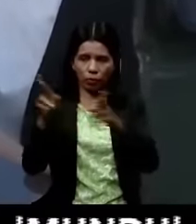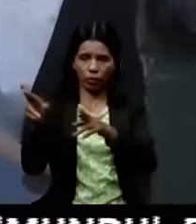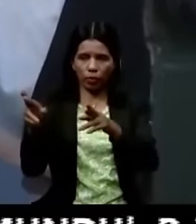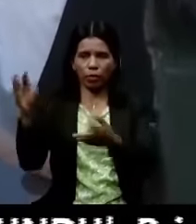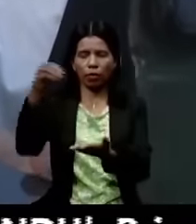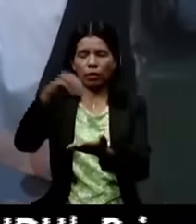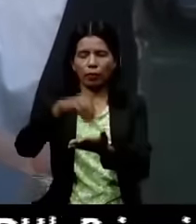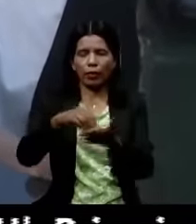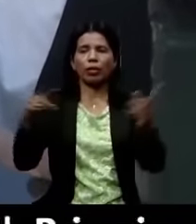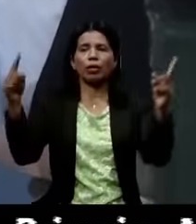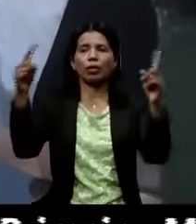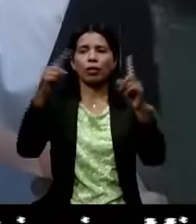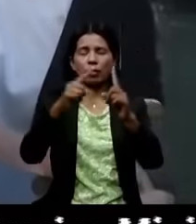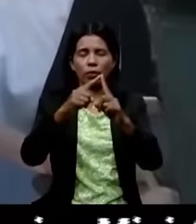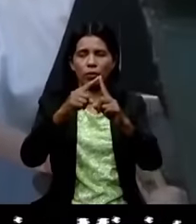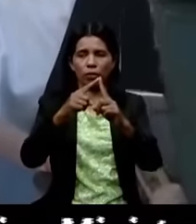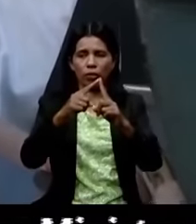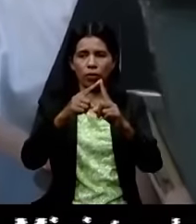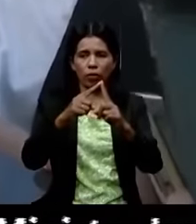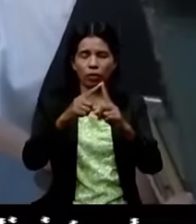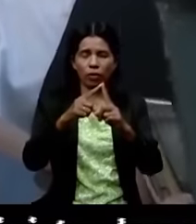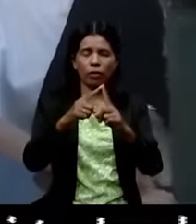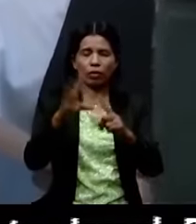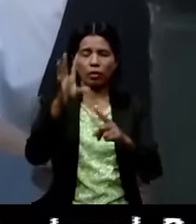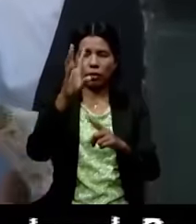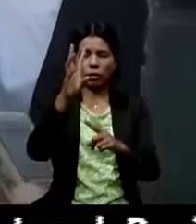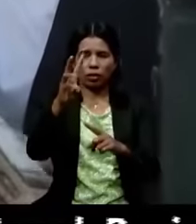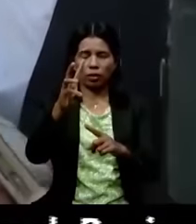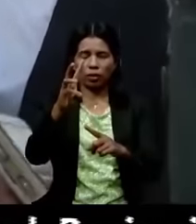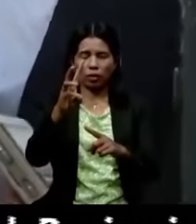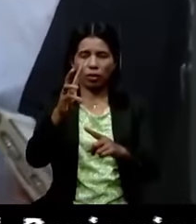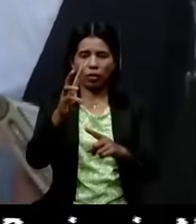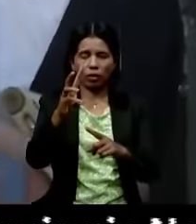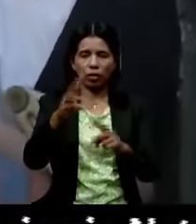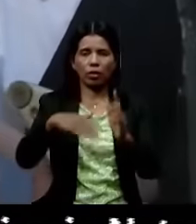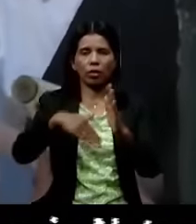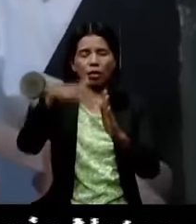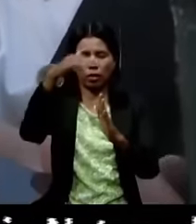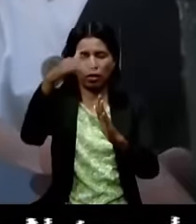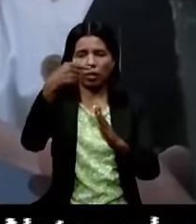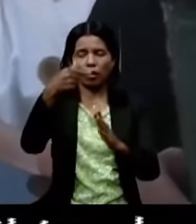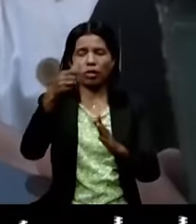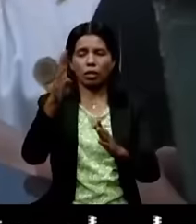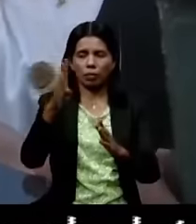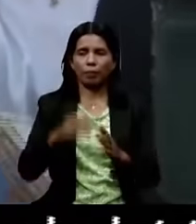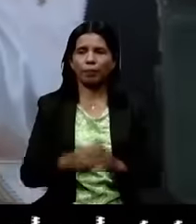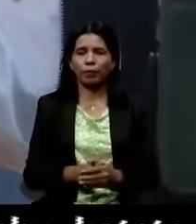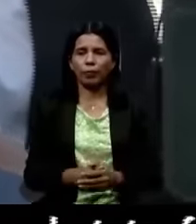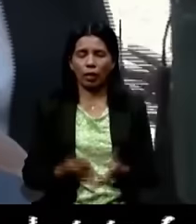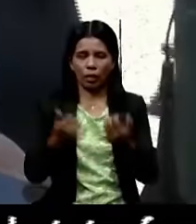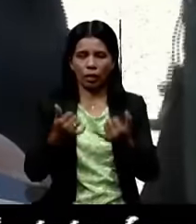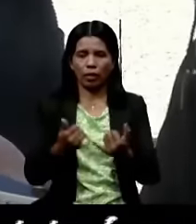alarga até mais de 6 tera. Nebe idane